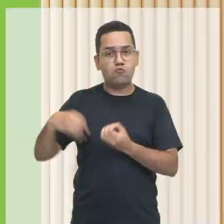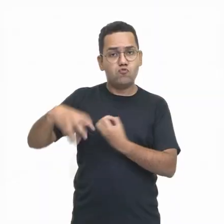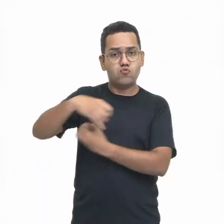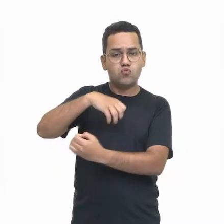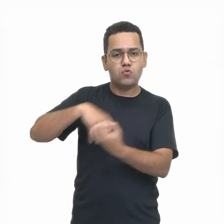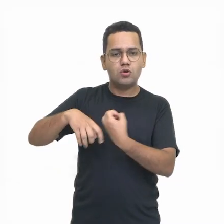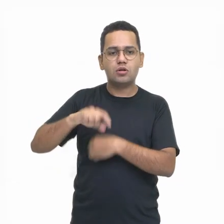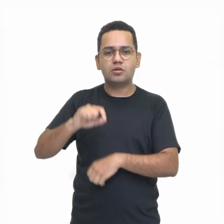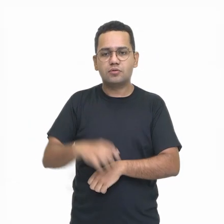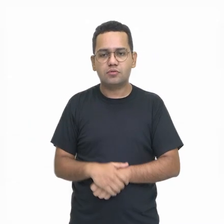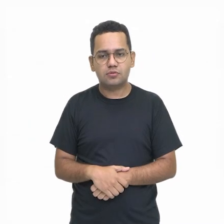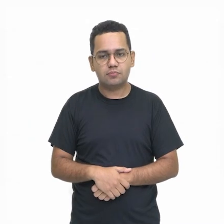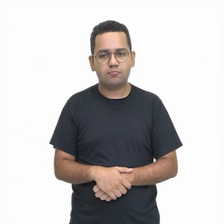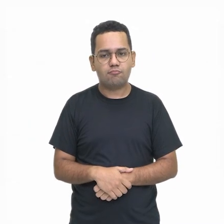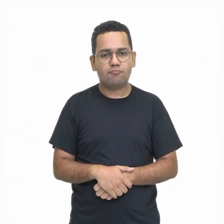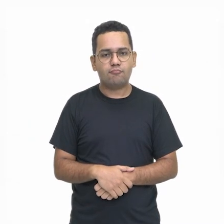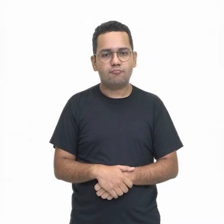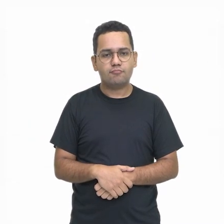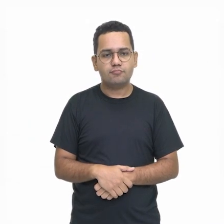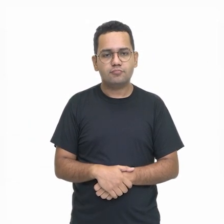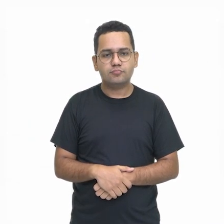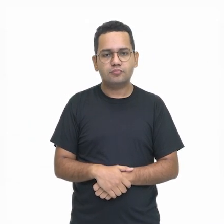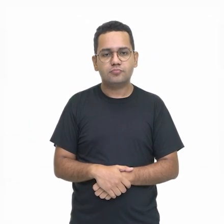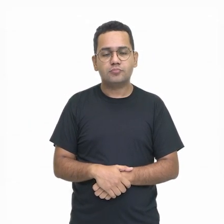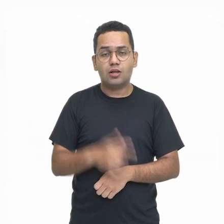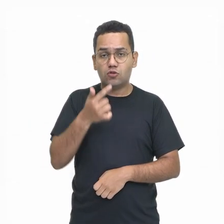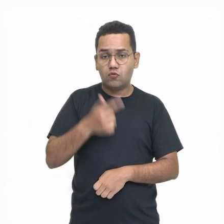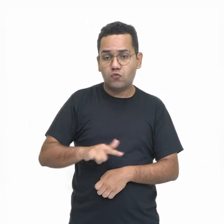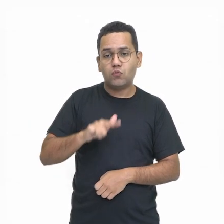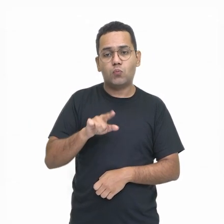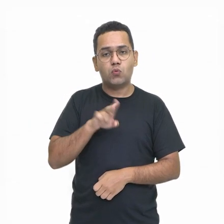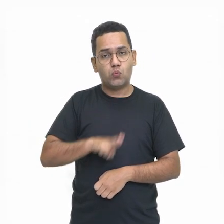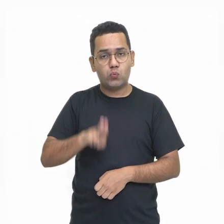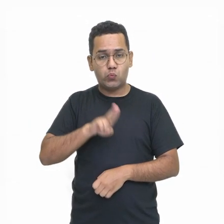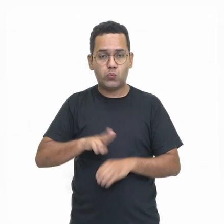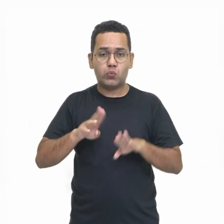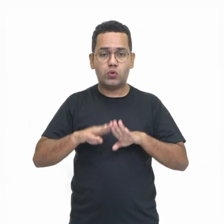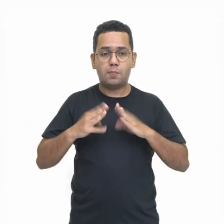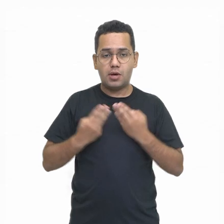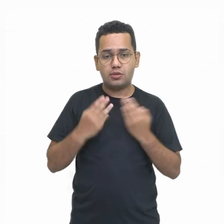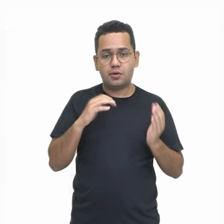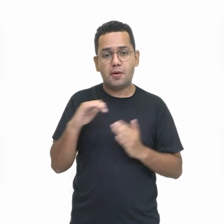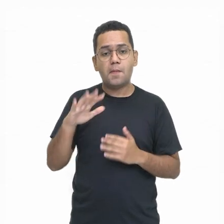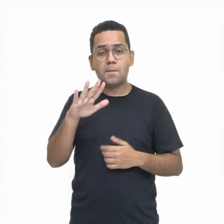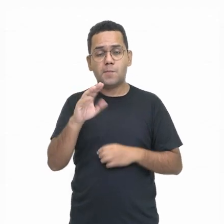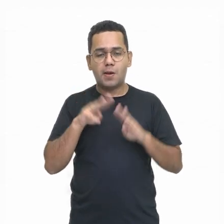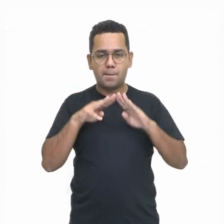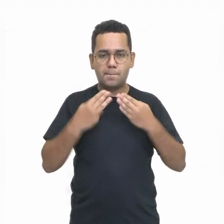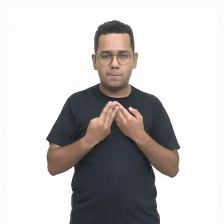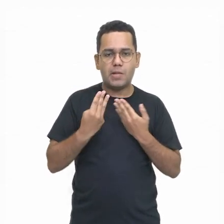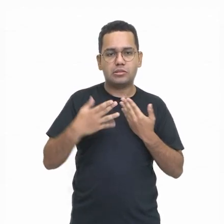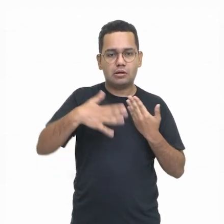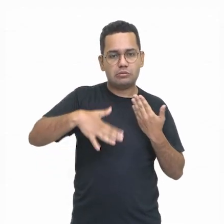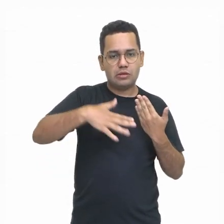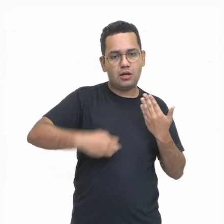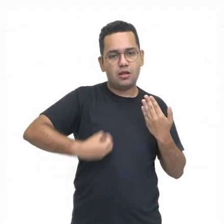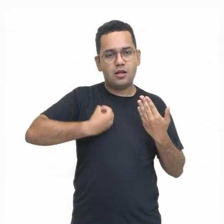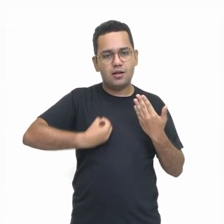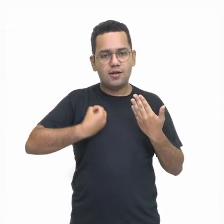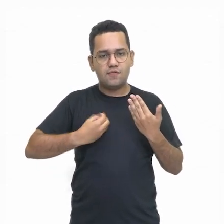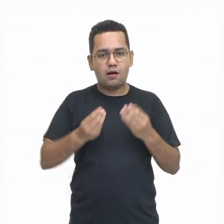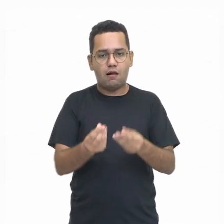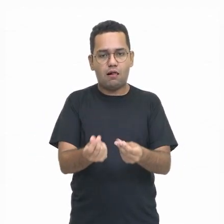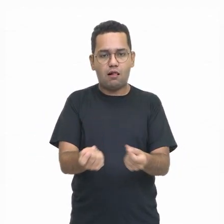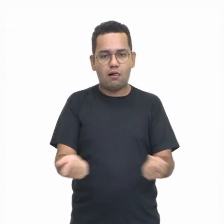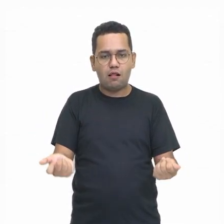de matéria, em que os elementos químicos que compõem aquela matéria, no processo de decomposição, eles